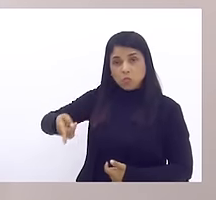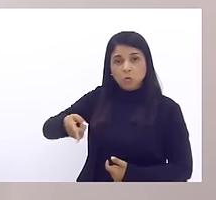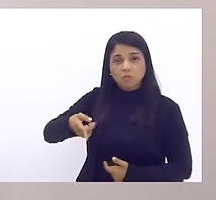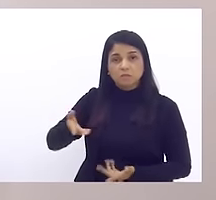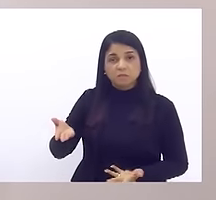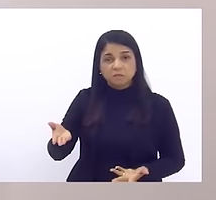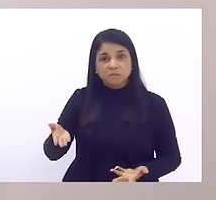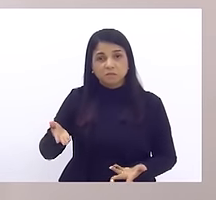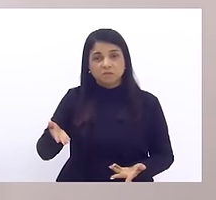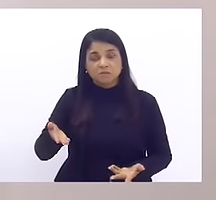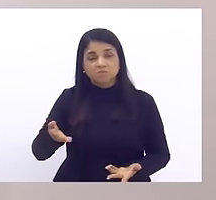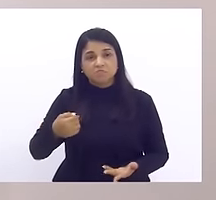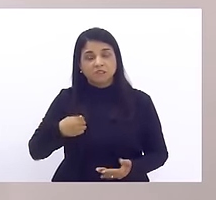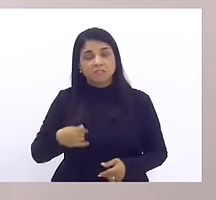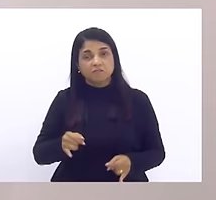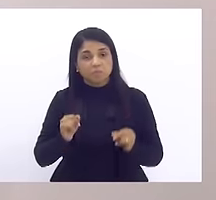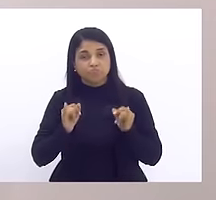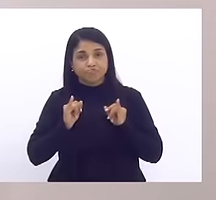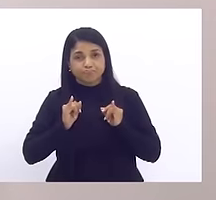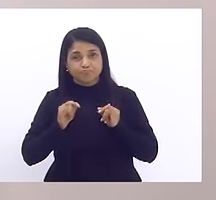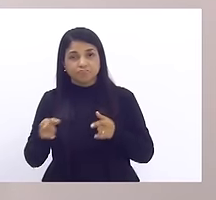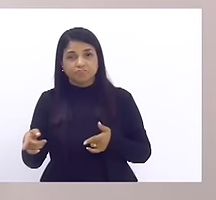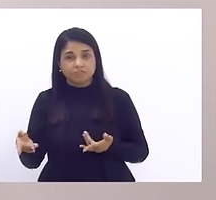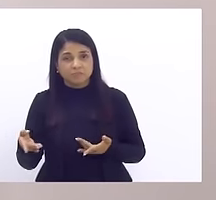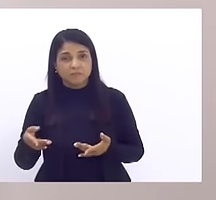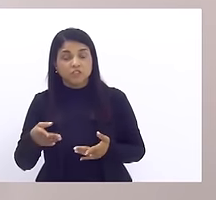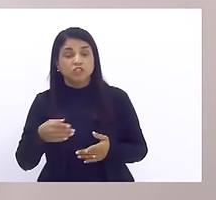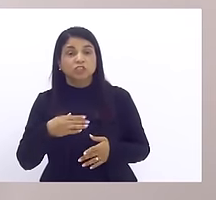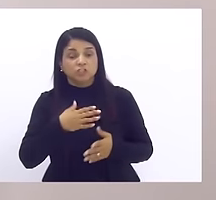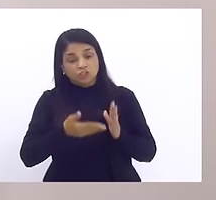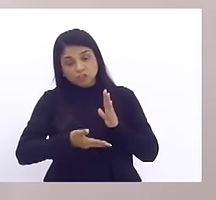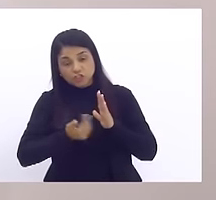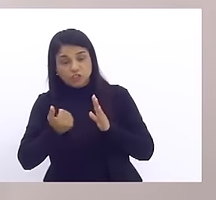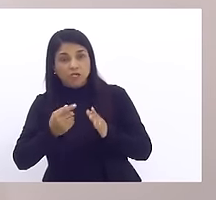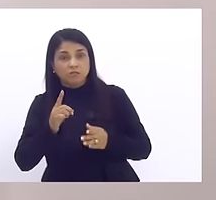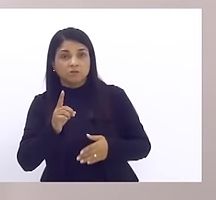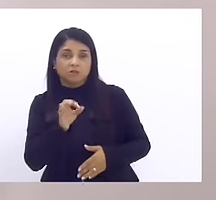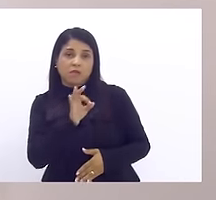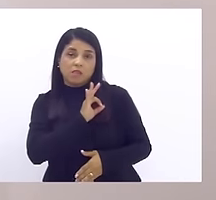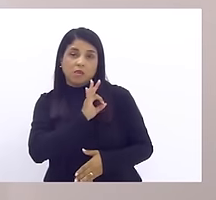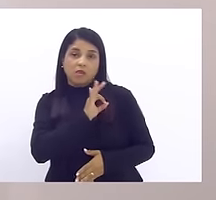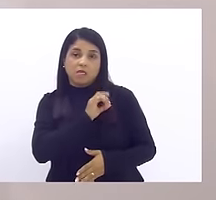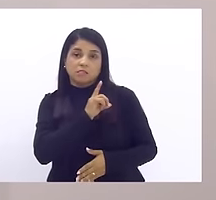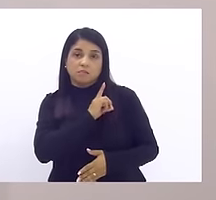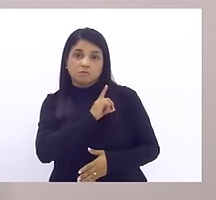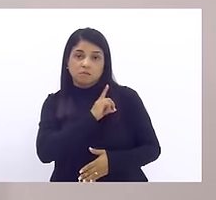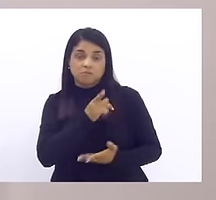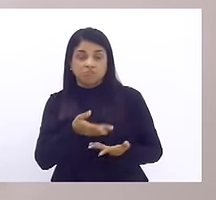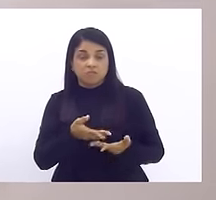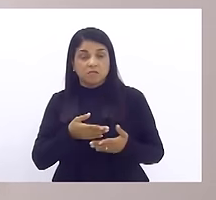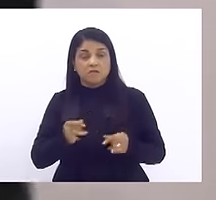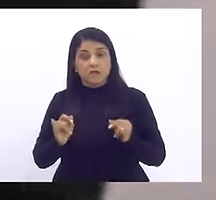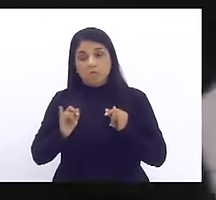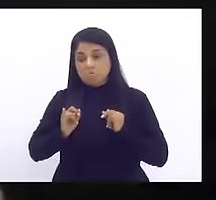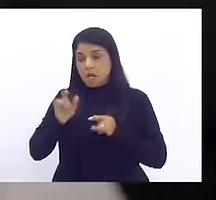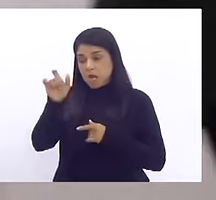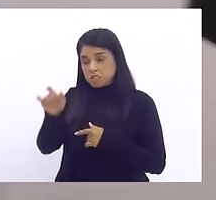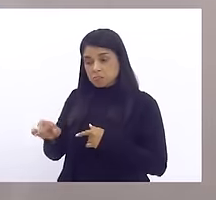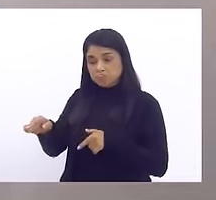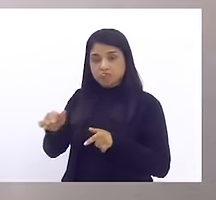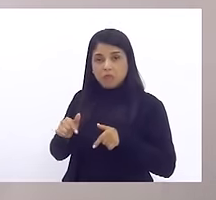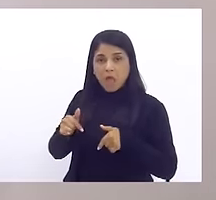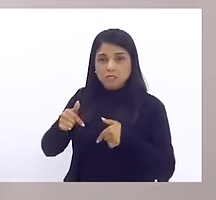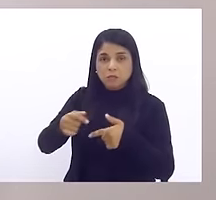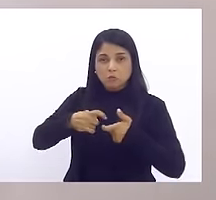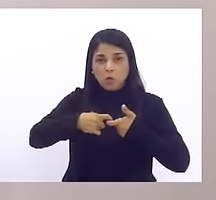de serviço mas ele não faz nada tá tirando o policial civil das delegacias sem fazer absolutamente nada que é o que a gente está fazendo hoje com os doutores que